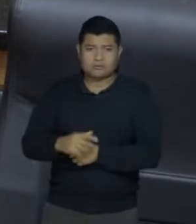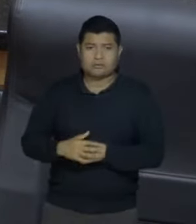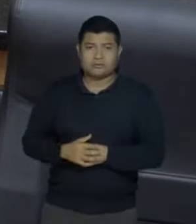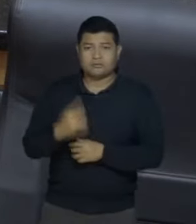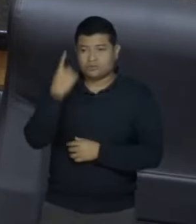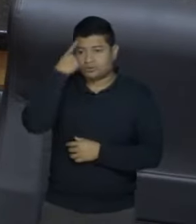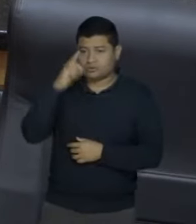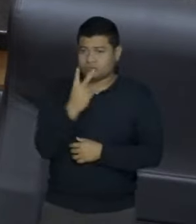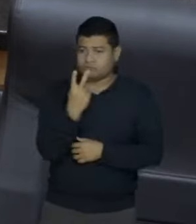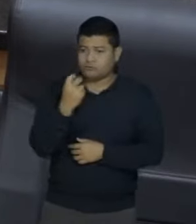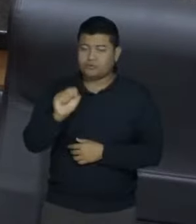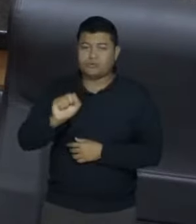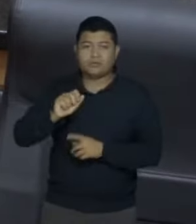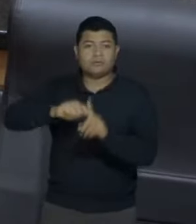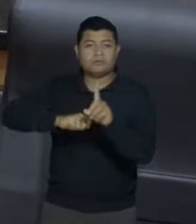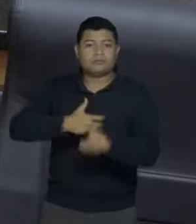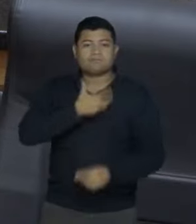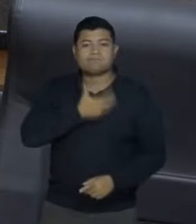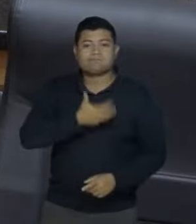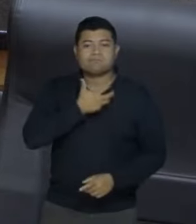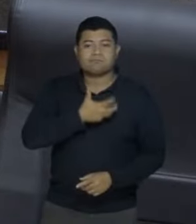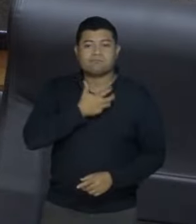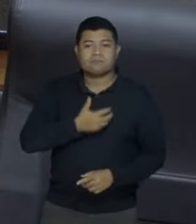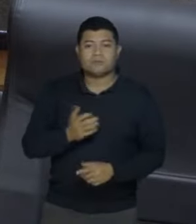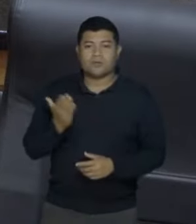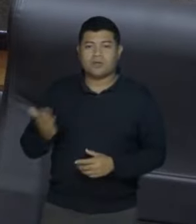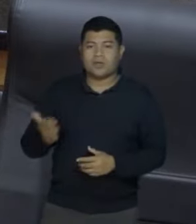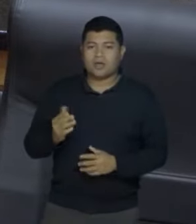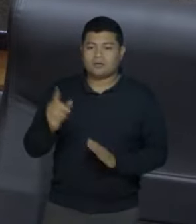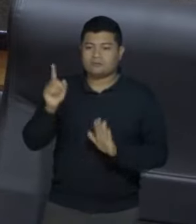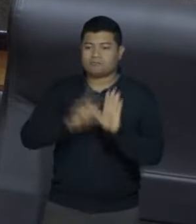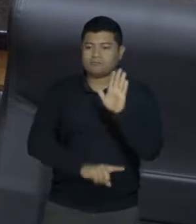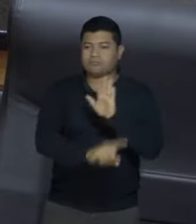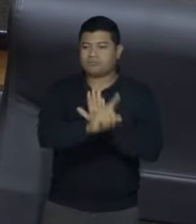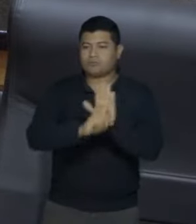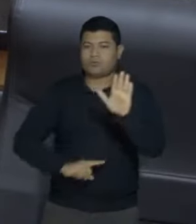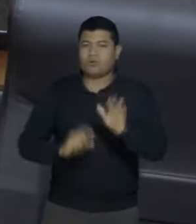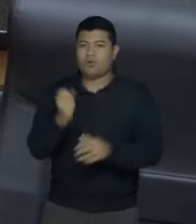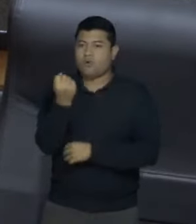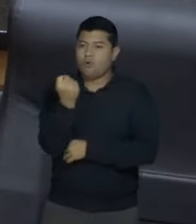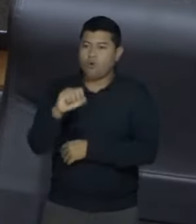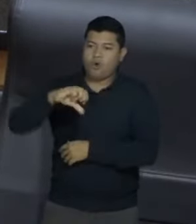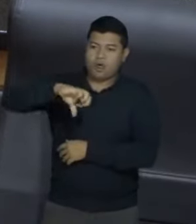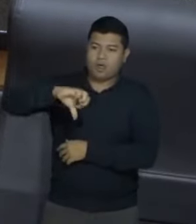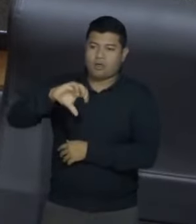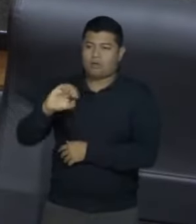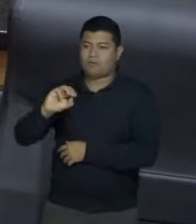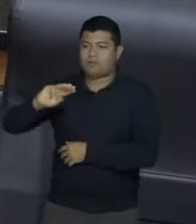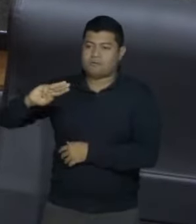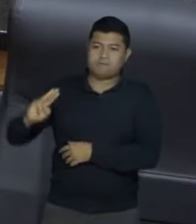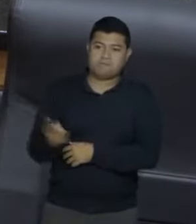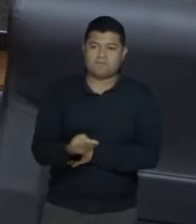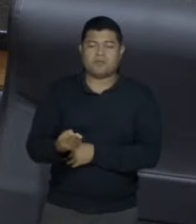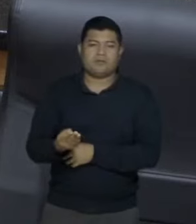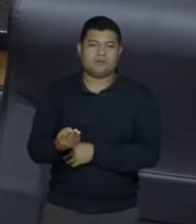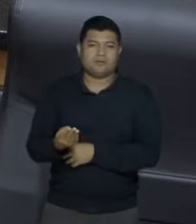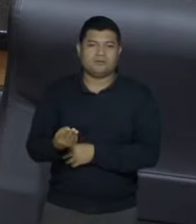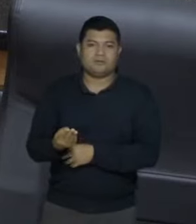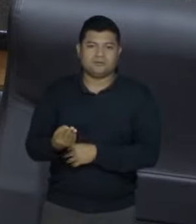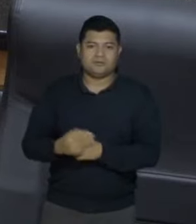28 de dezembro cancelou 890 milhões daquele 1 milhão e